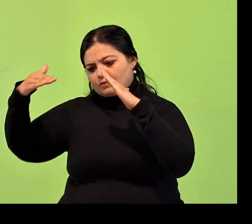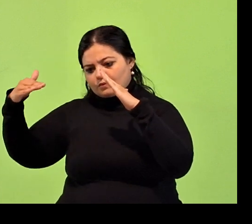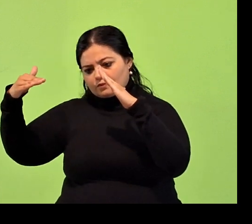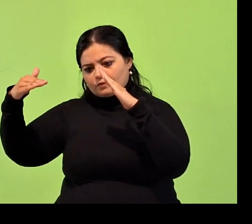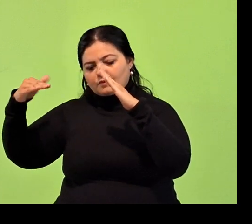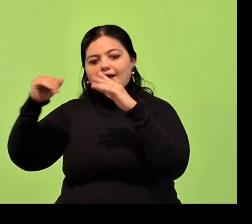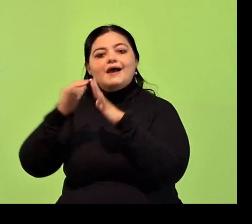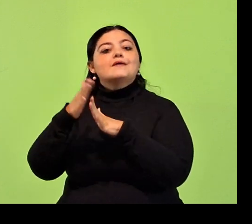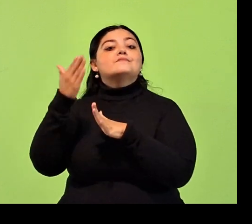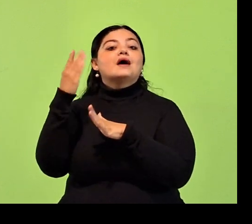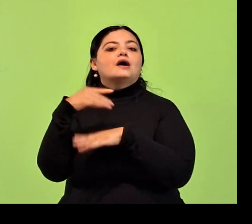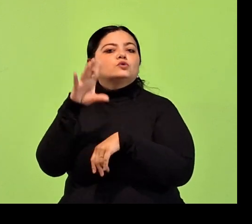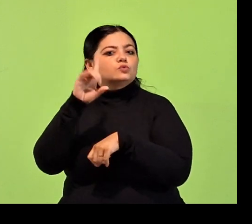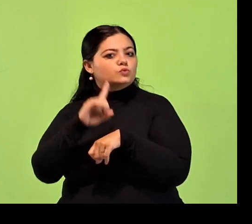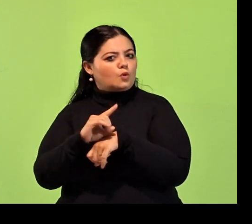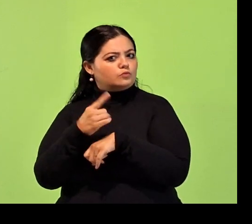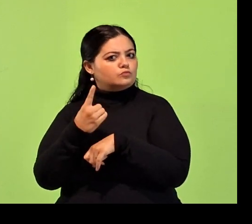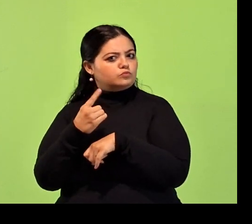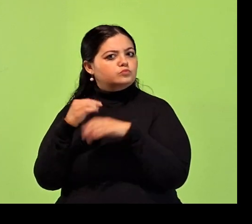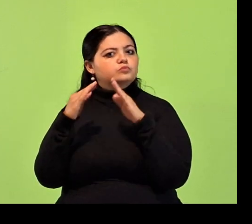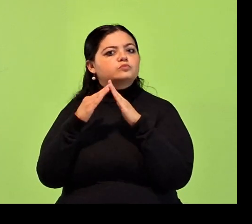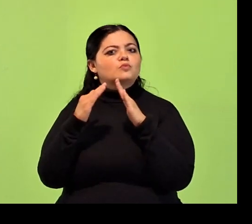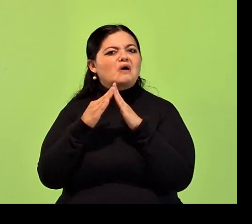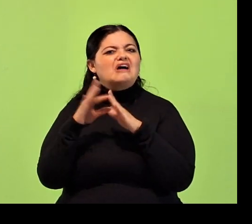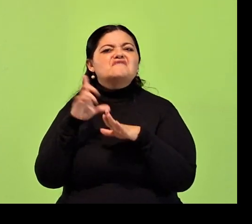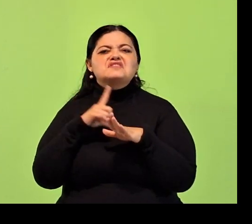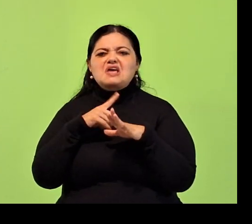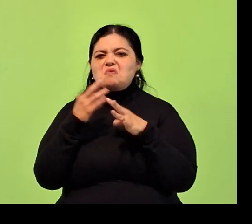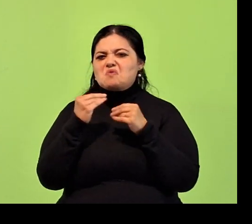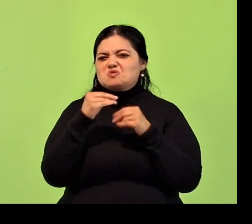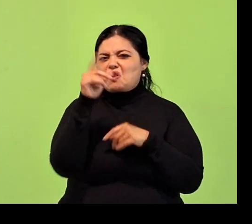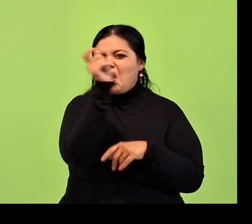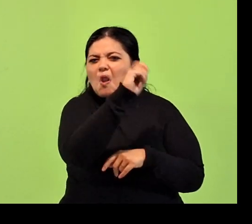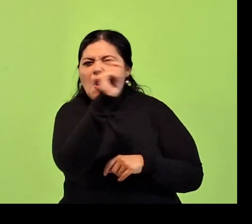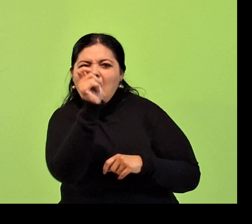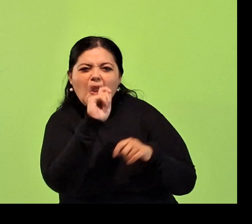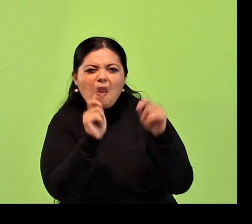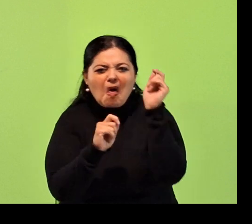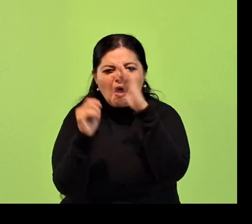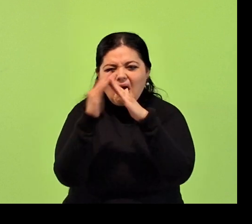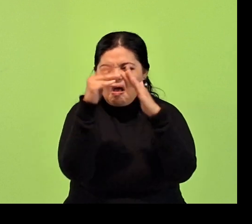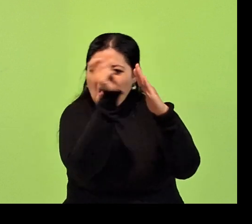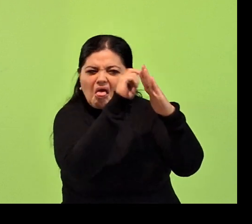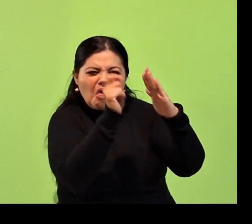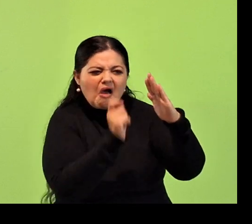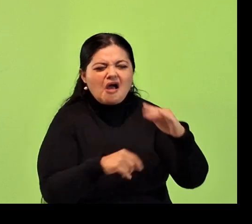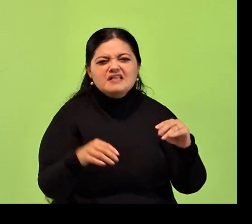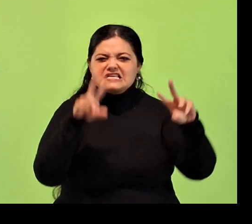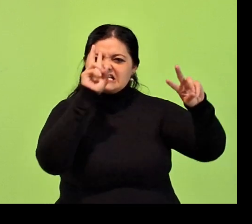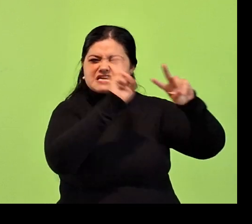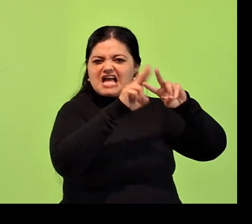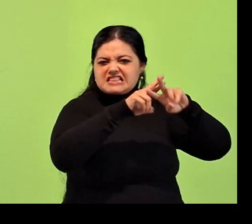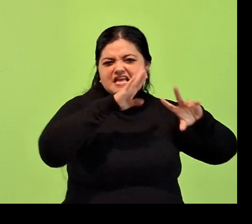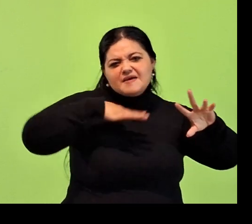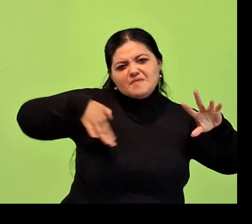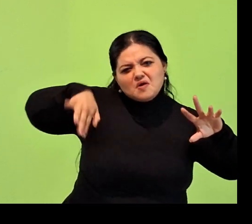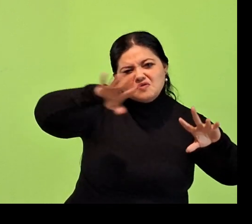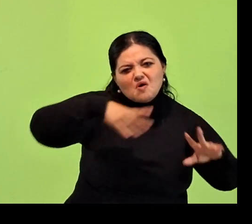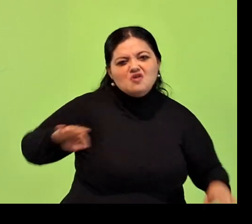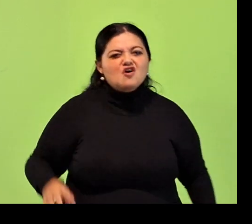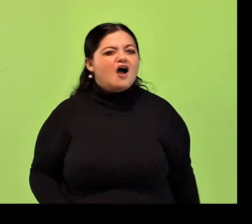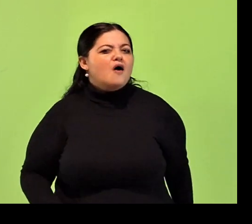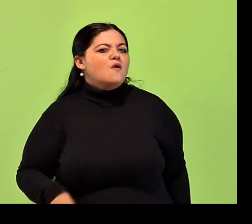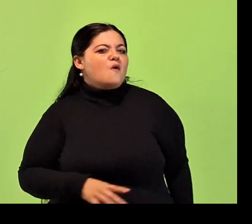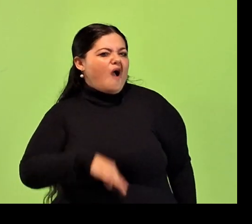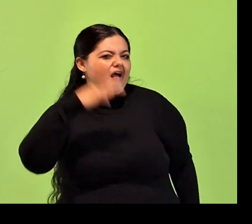base morava. Nela tem várias pichações, como, por exemplo, Cadeia para Todos, ou então